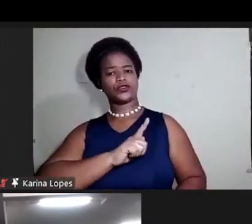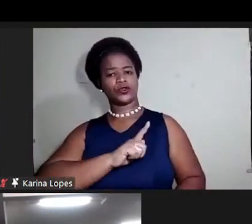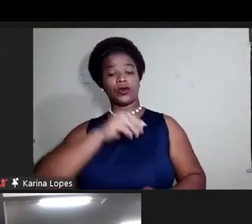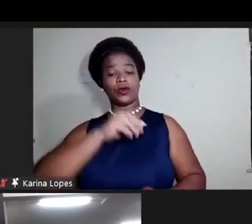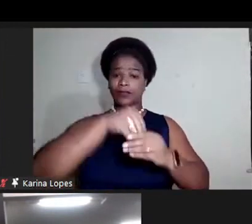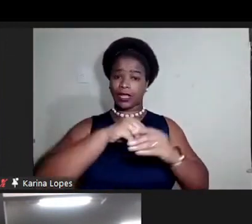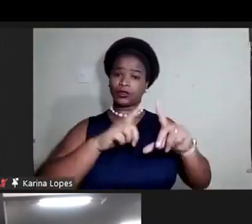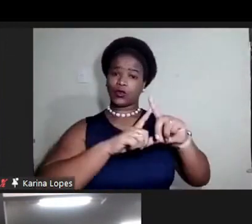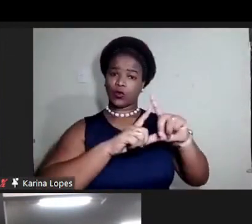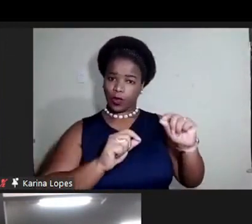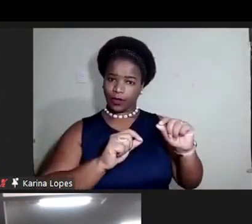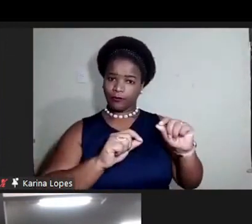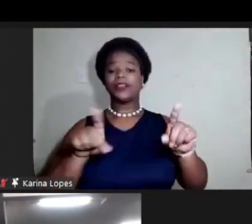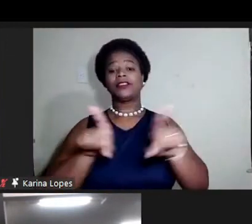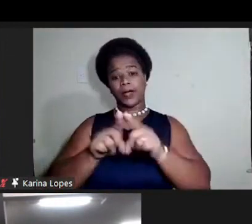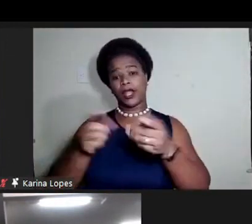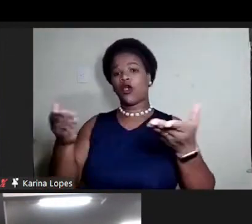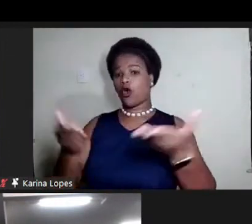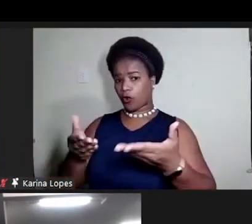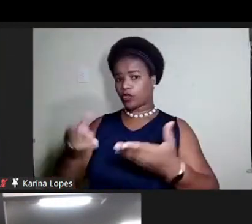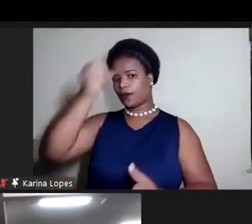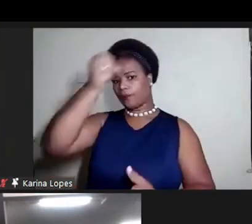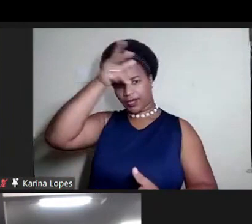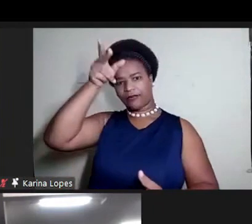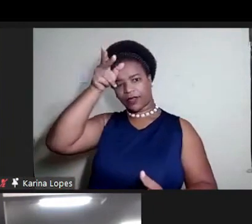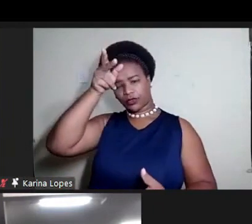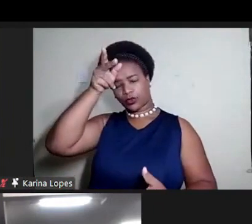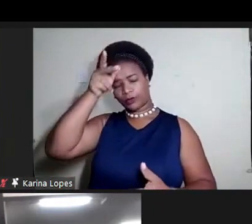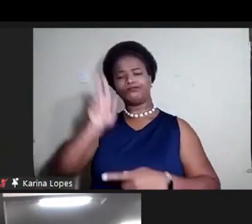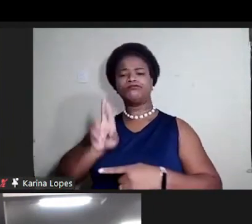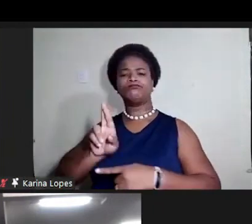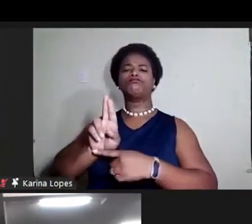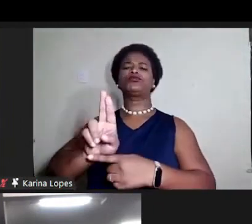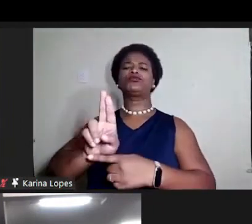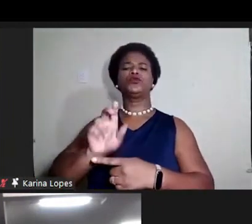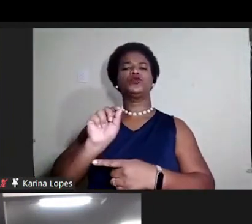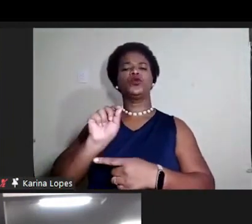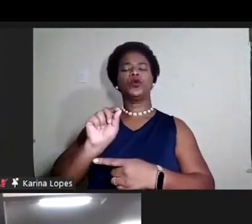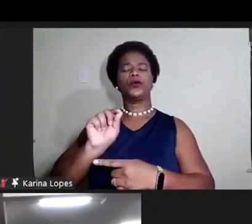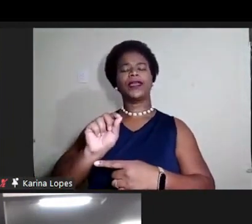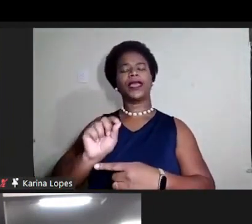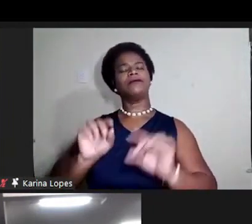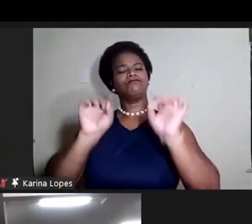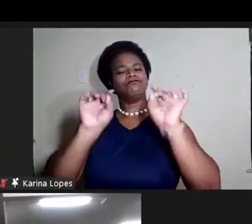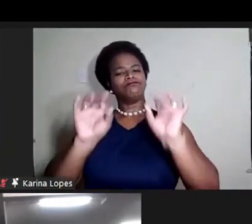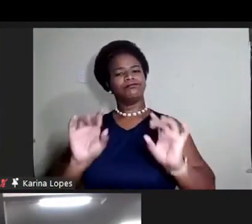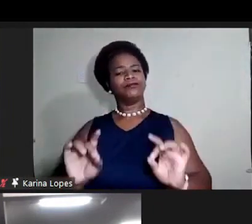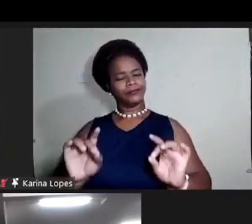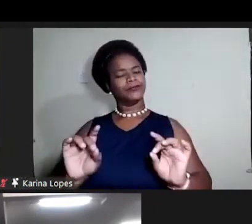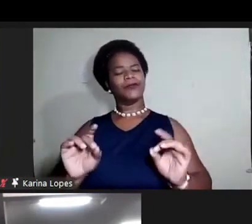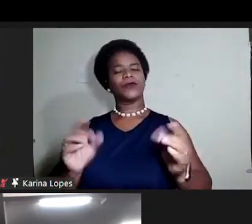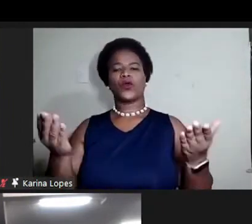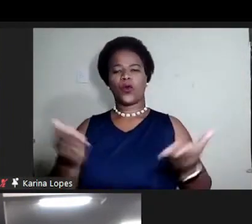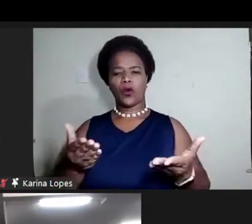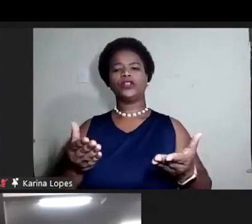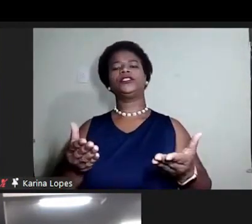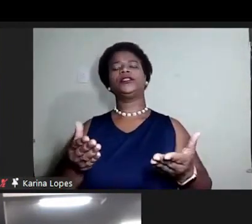hoje na Prefeitura, reforçam o prestígio de honraria que hoje, justificadamente, a Universidade lhe